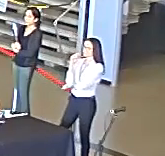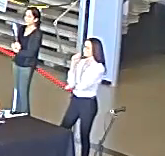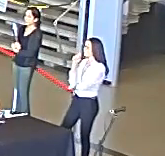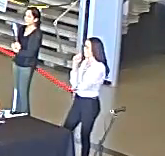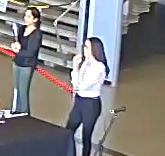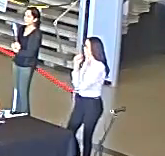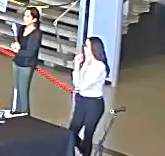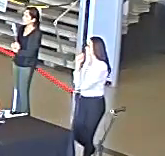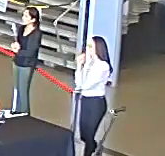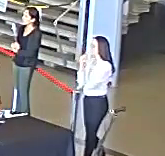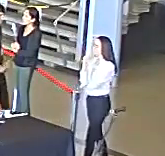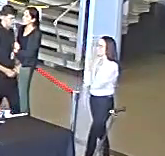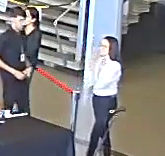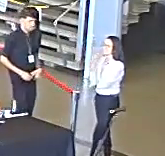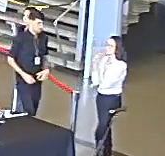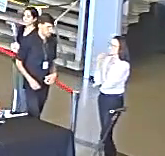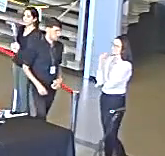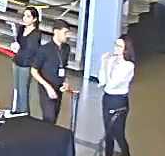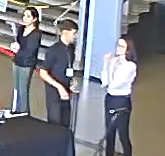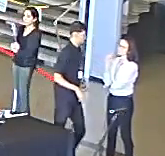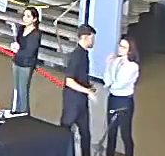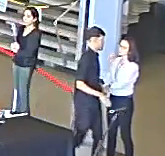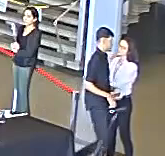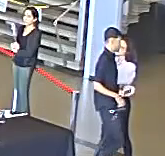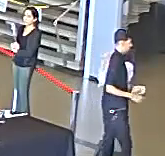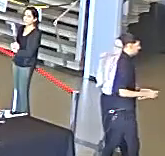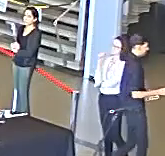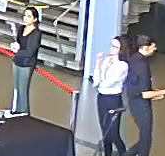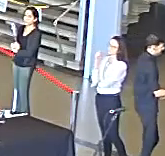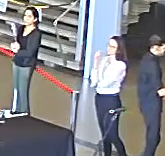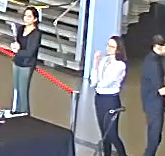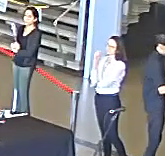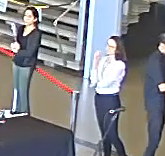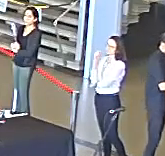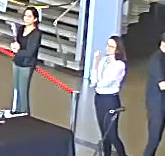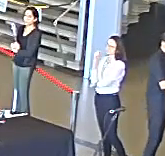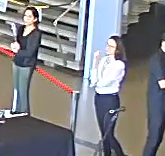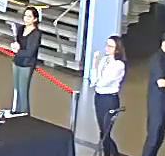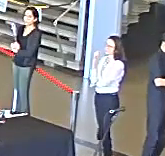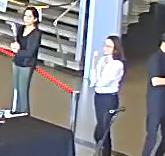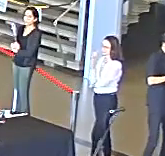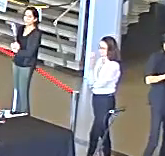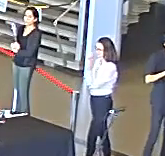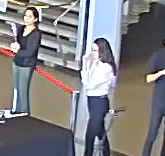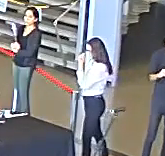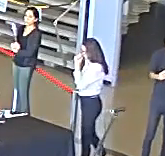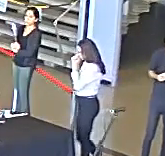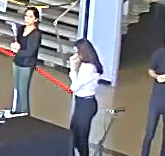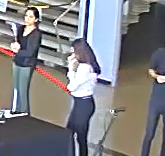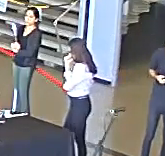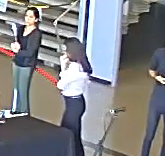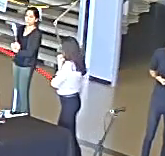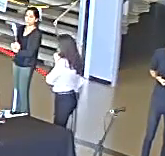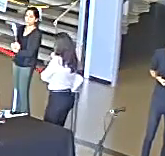essa onde nós tomamos conhecimento da realidade que acontece com as pessoas